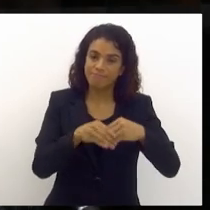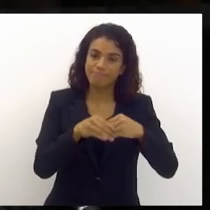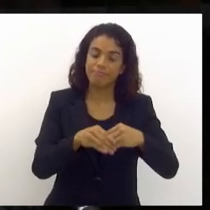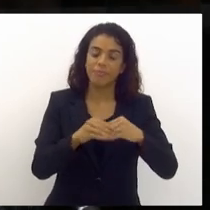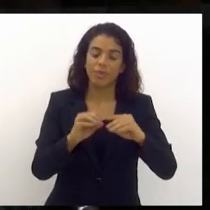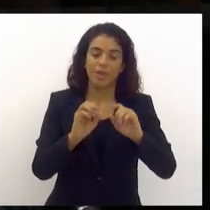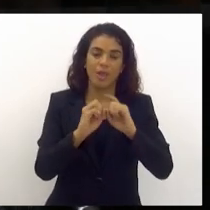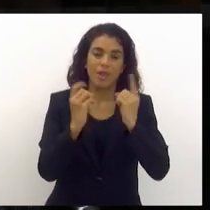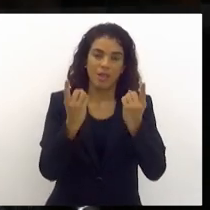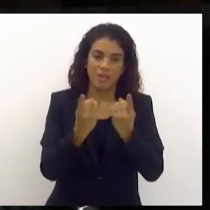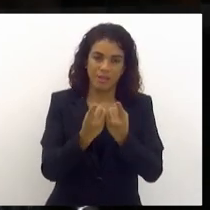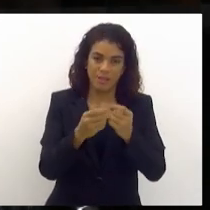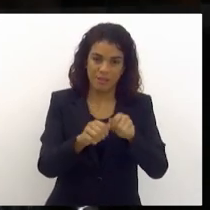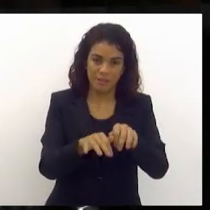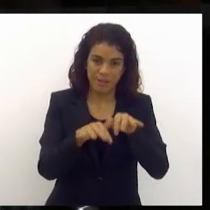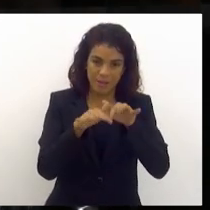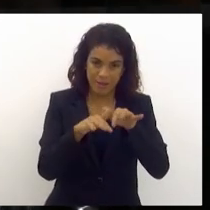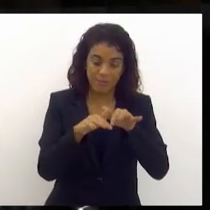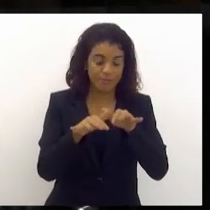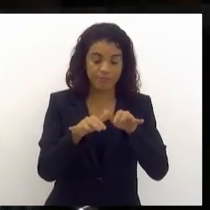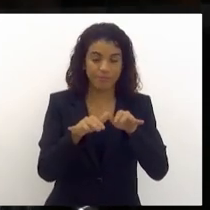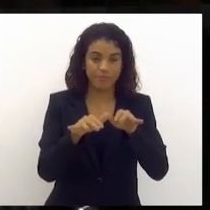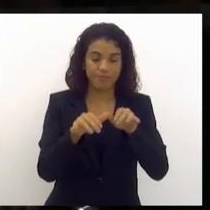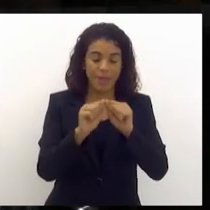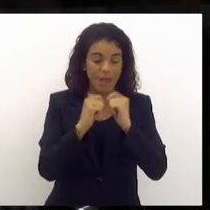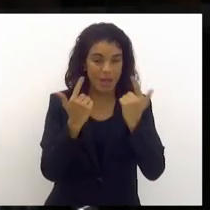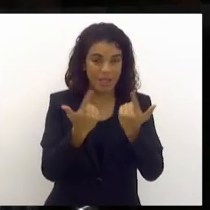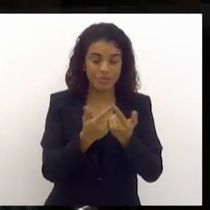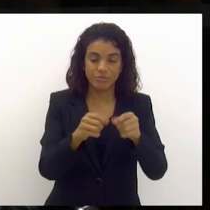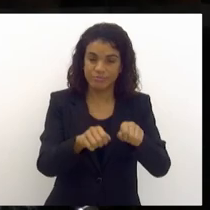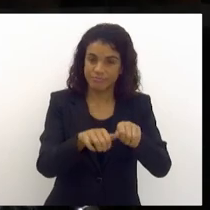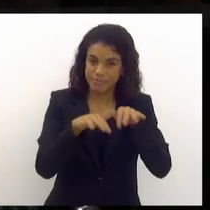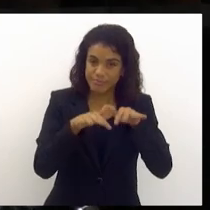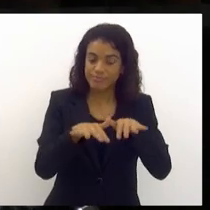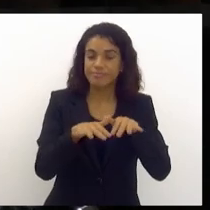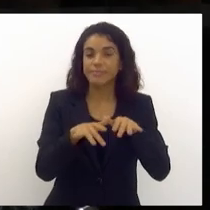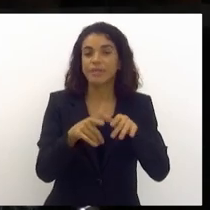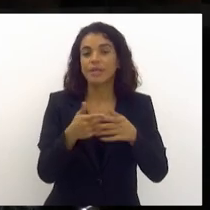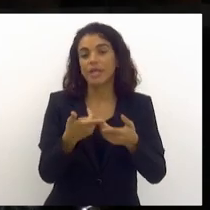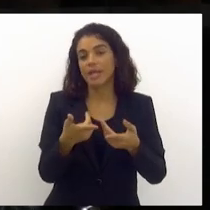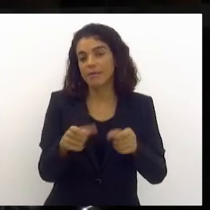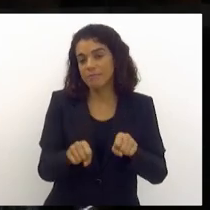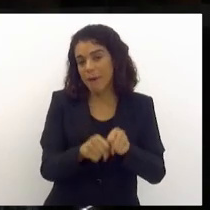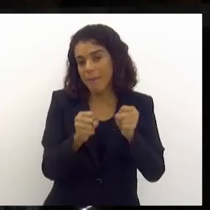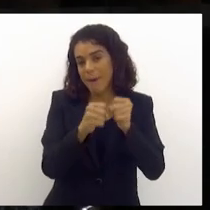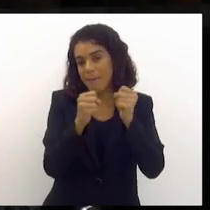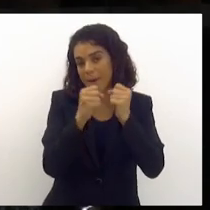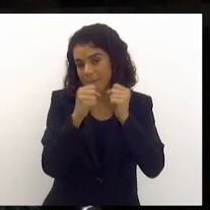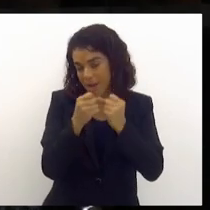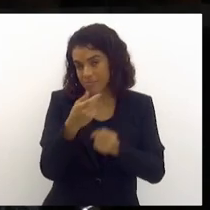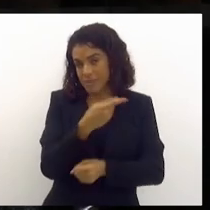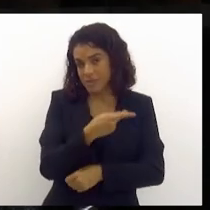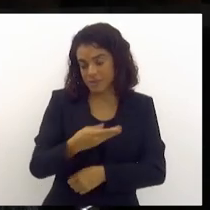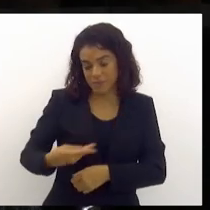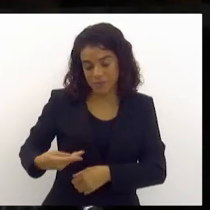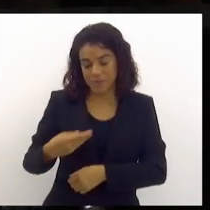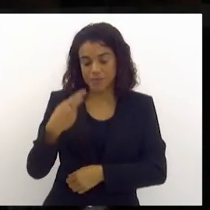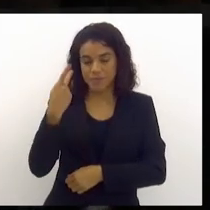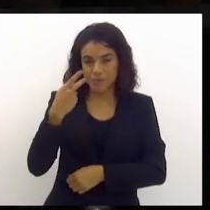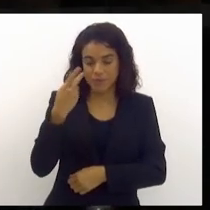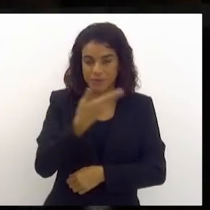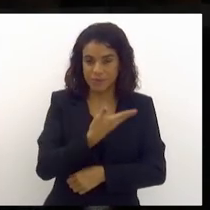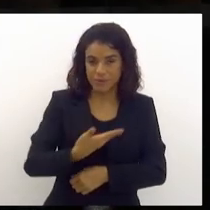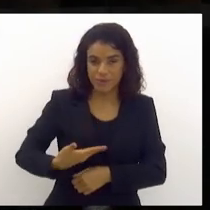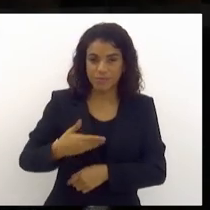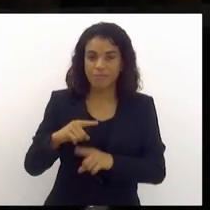pela construção e retirada, né, dos temas que atacavam as políticas públicas, mas nós temos que dizer claramente que